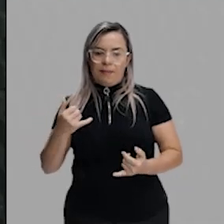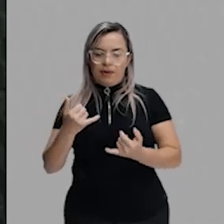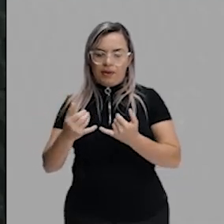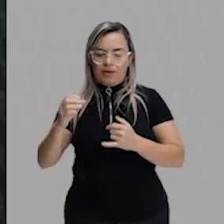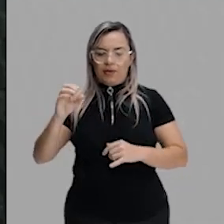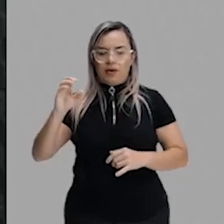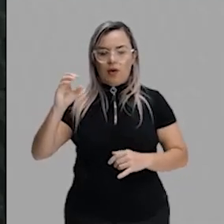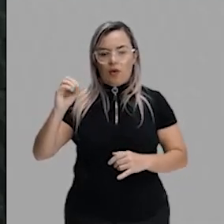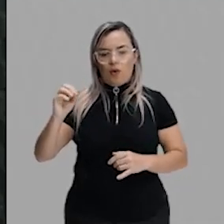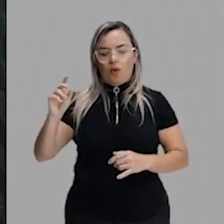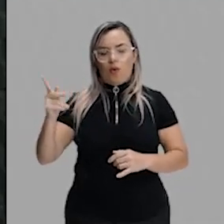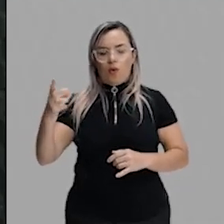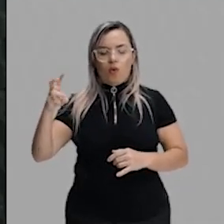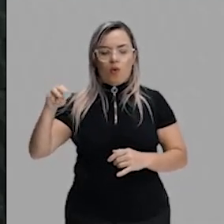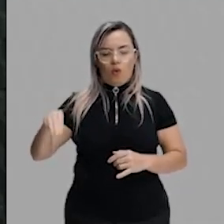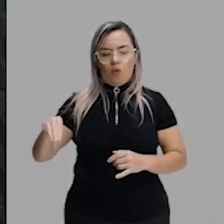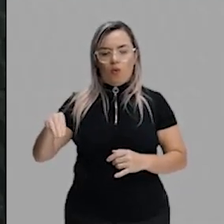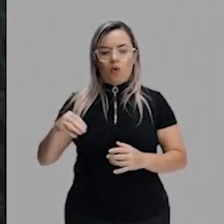por essa letra grega, né?